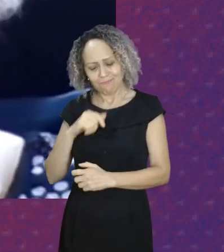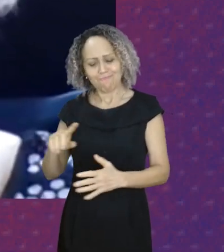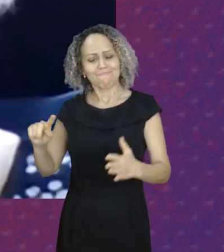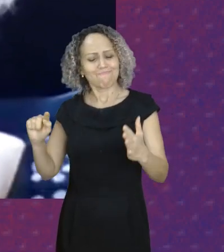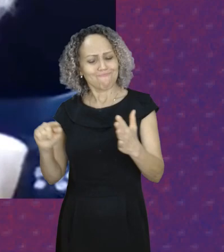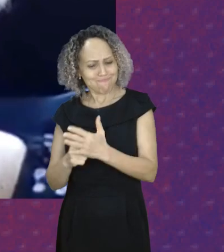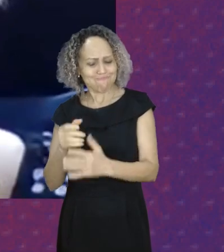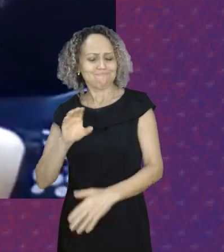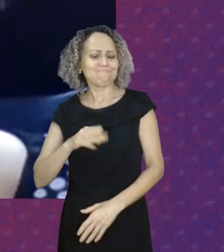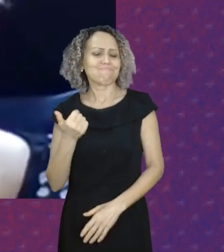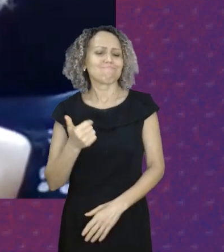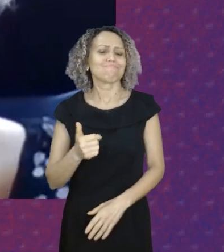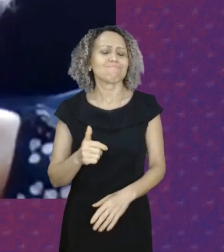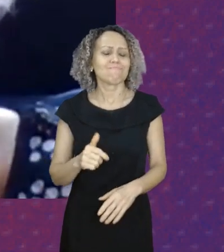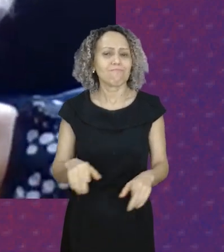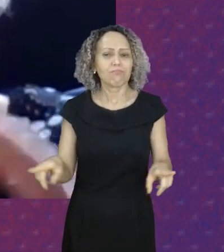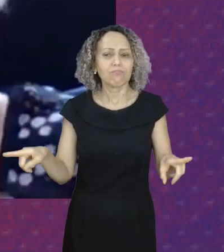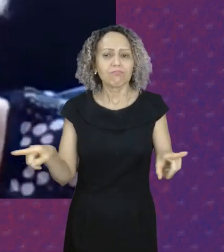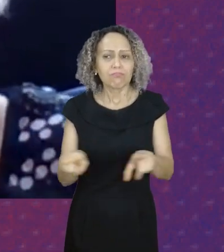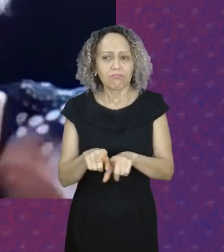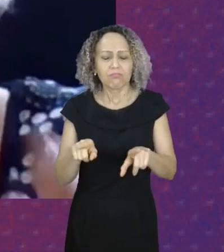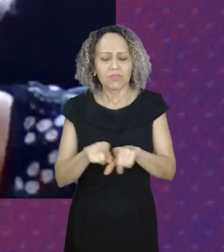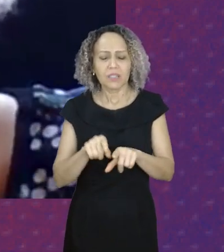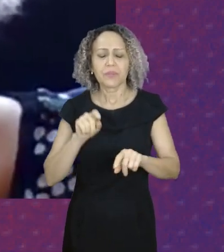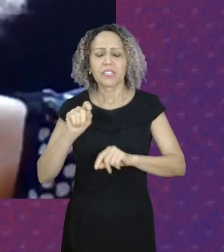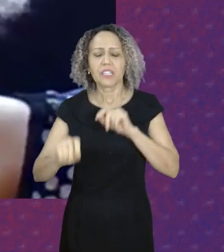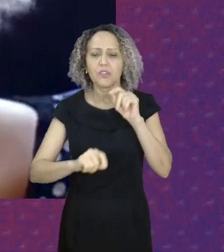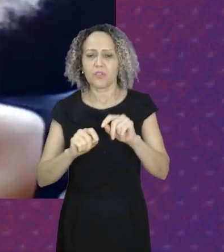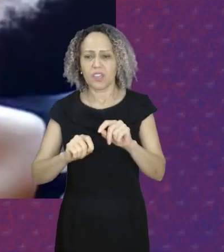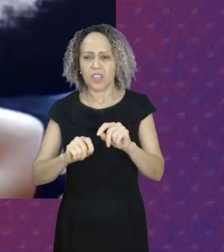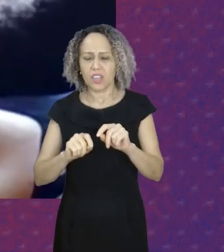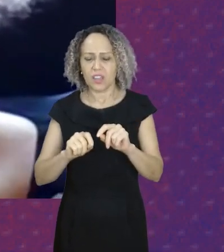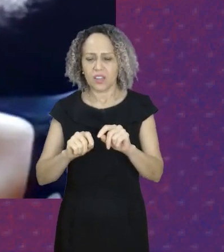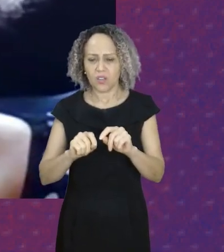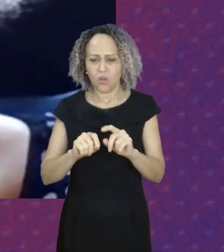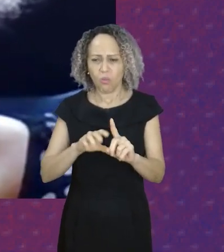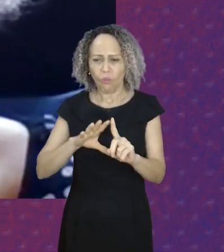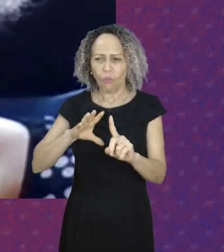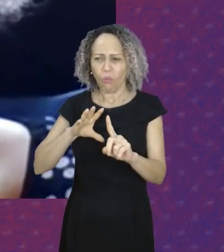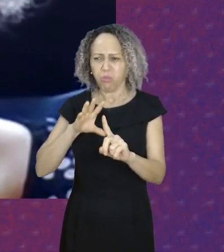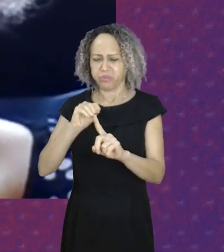E tem o assédio moral, é o que se dá no mundo do trabalho.